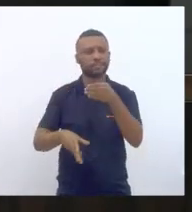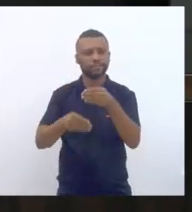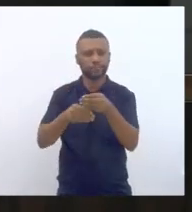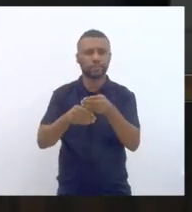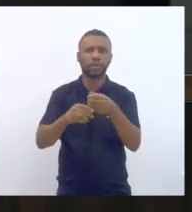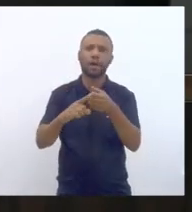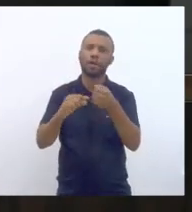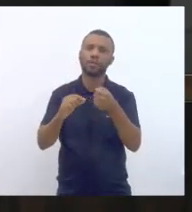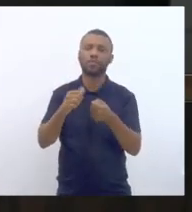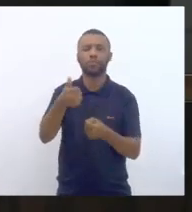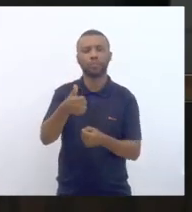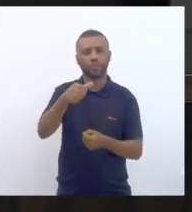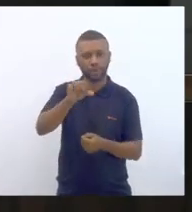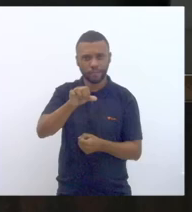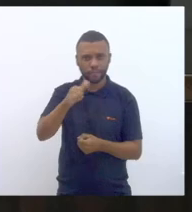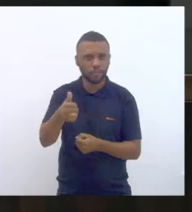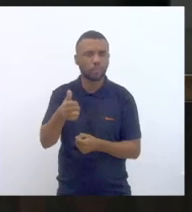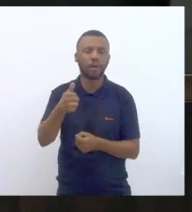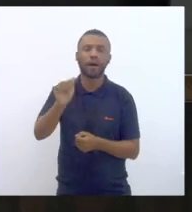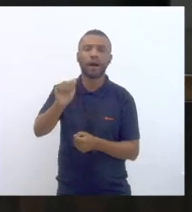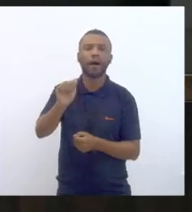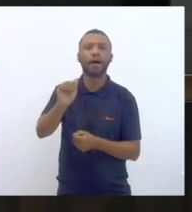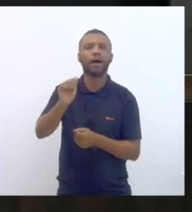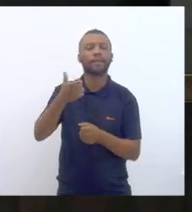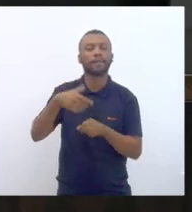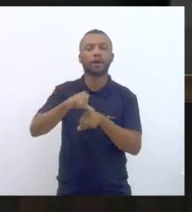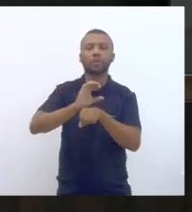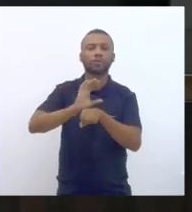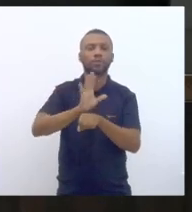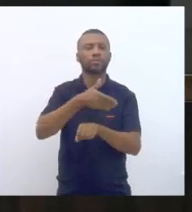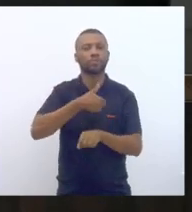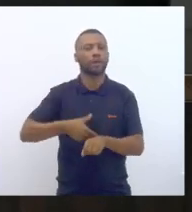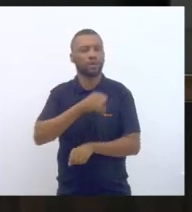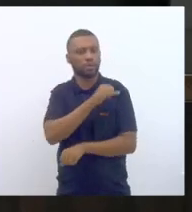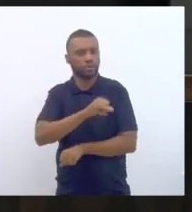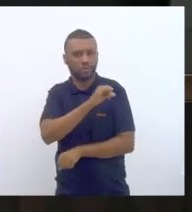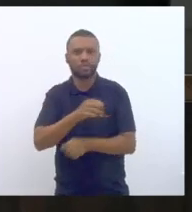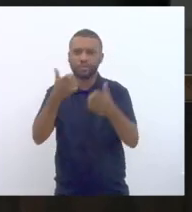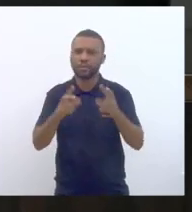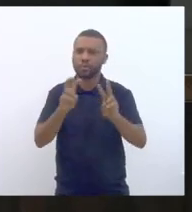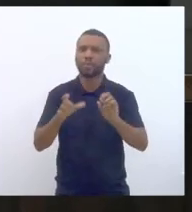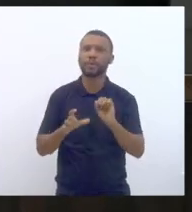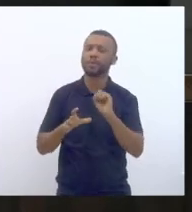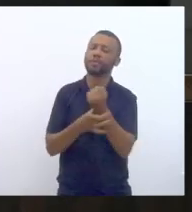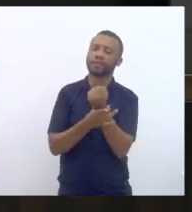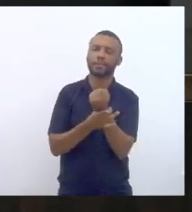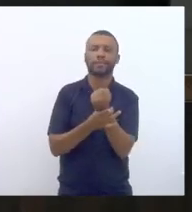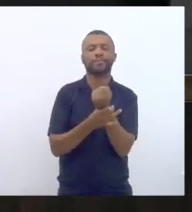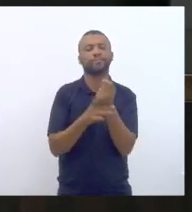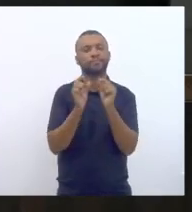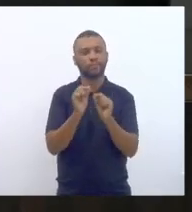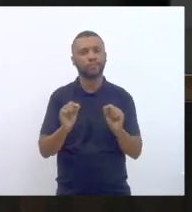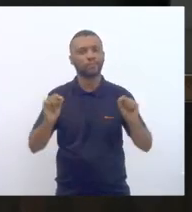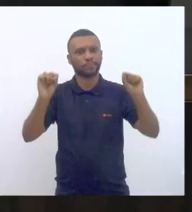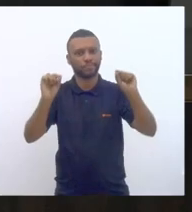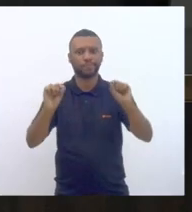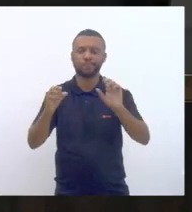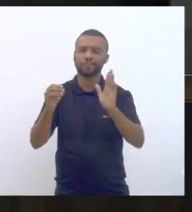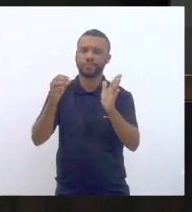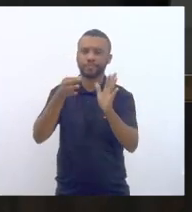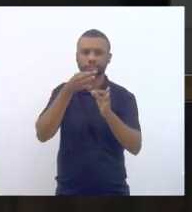artigo 191-A da Constituição do Estado do Rio de Janeiro, a fim de expor sobre a segurança viária no âmbito do Estado do Rio de Janeiro. Parecer da Comissão